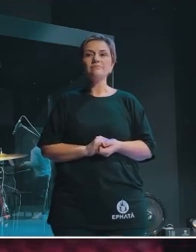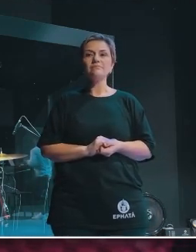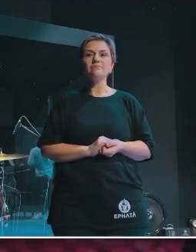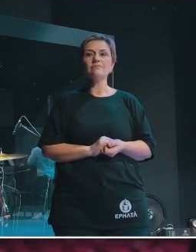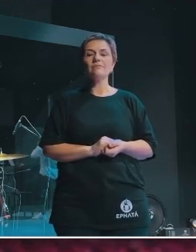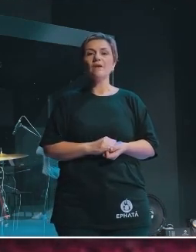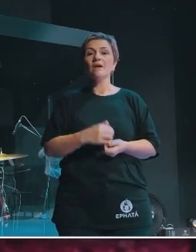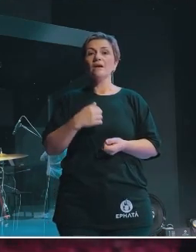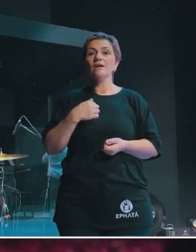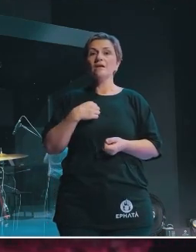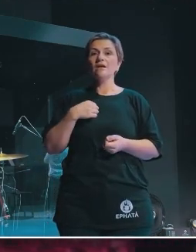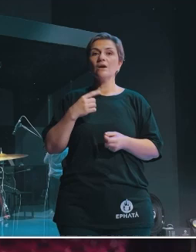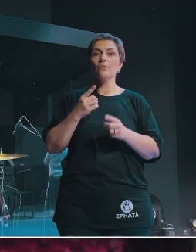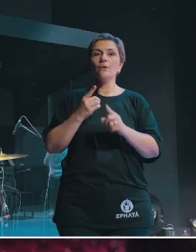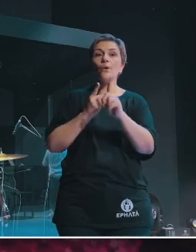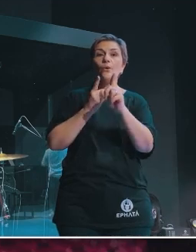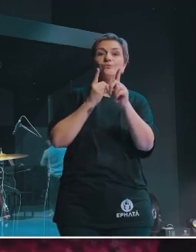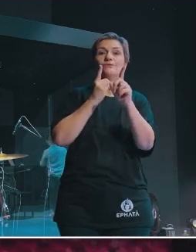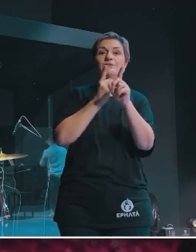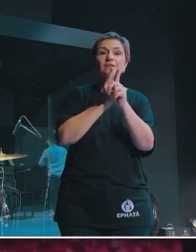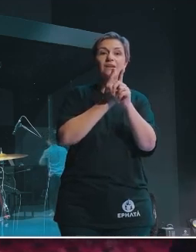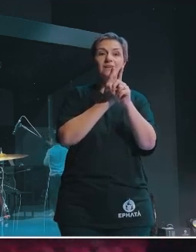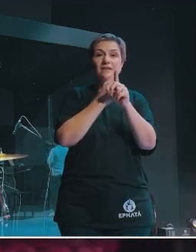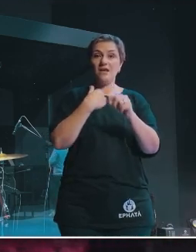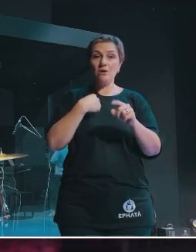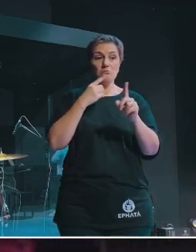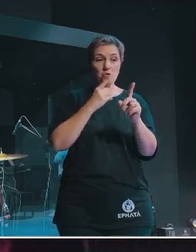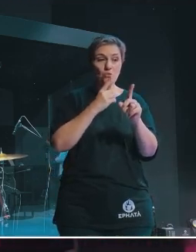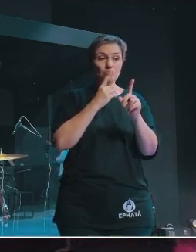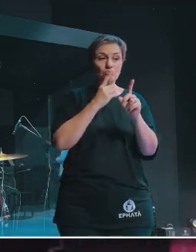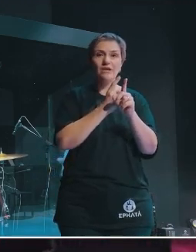que eu encontrei um bunker na palavra.